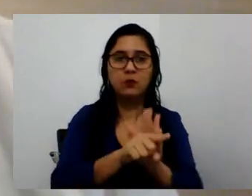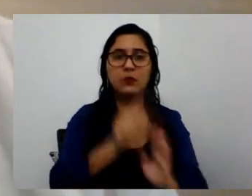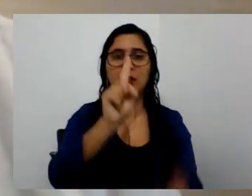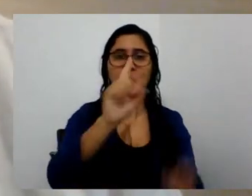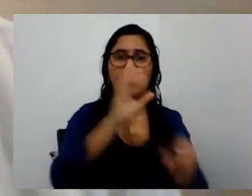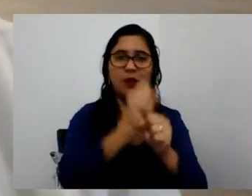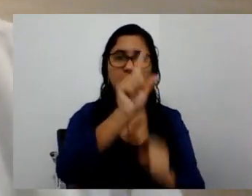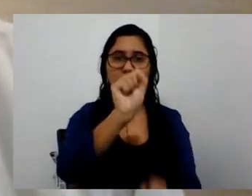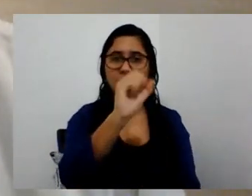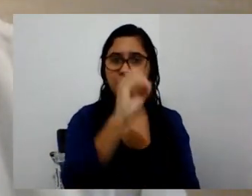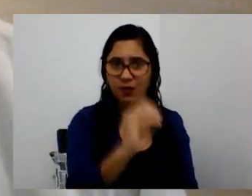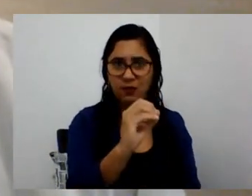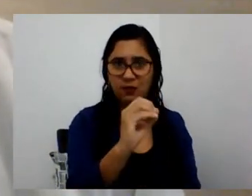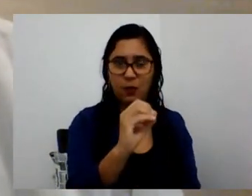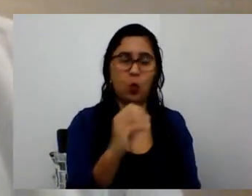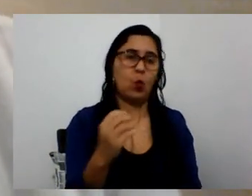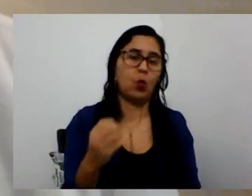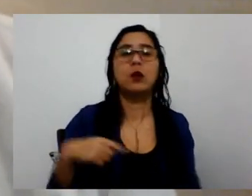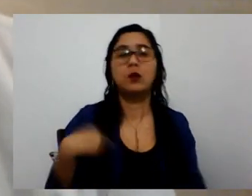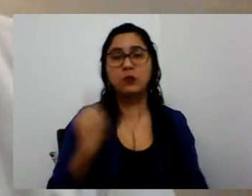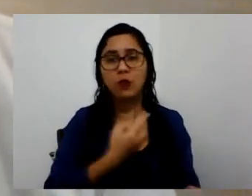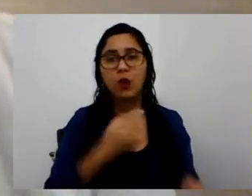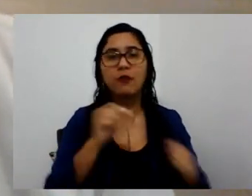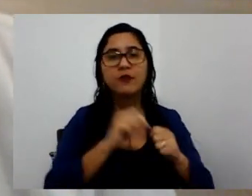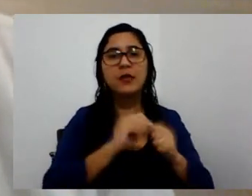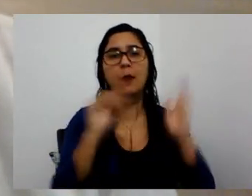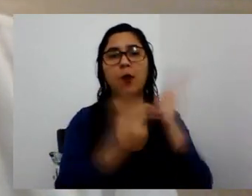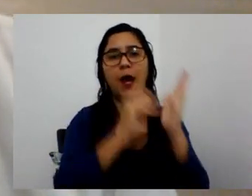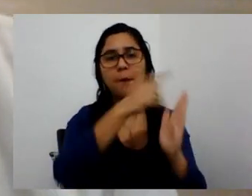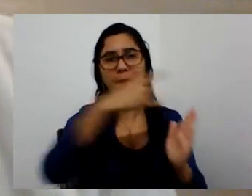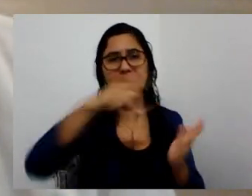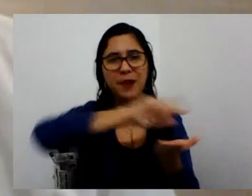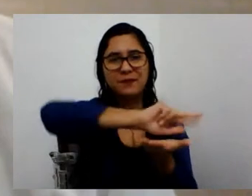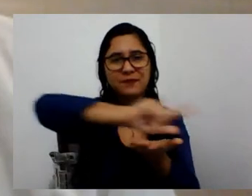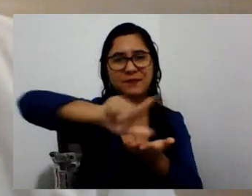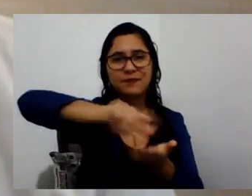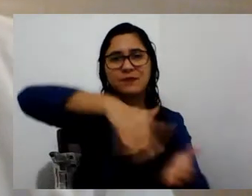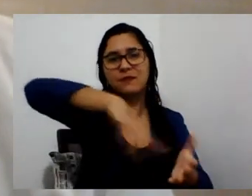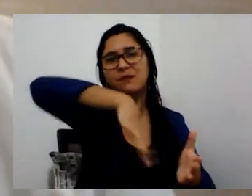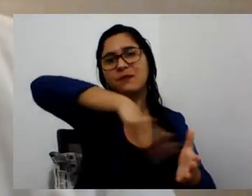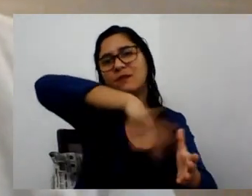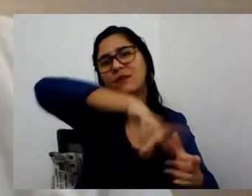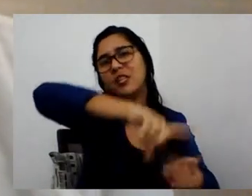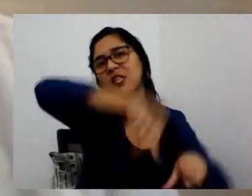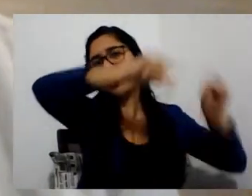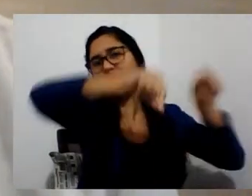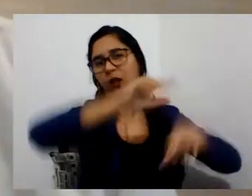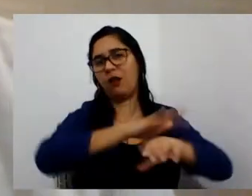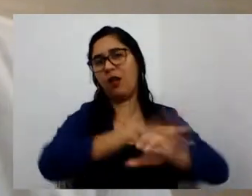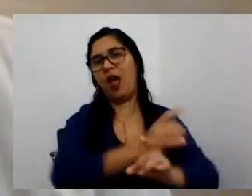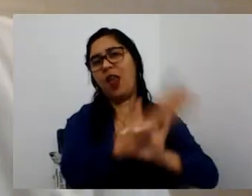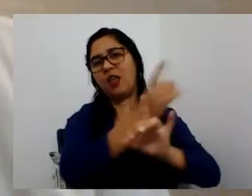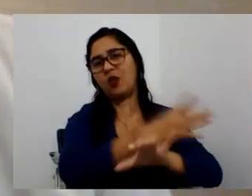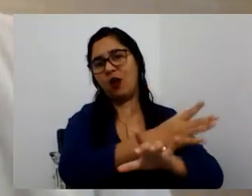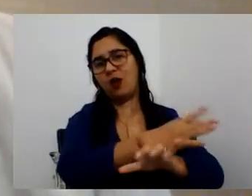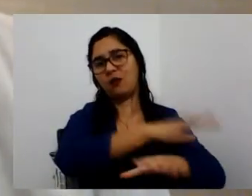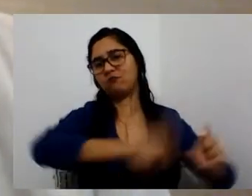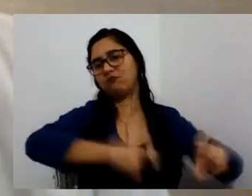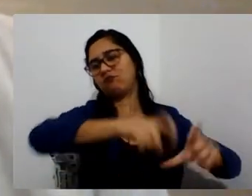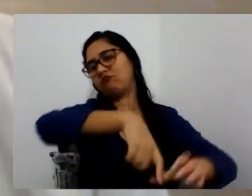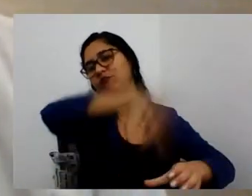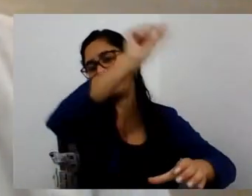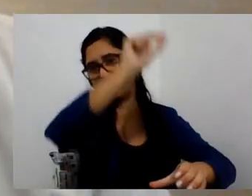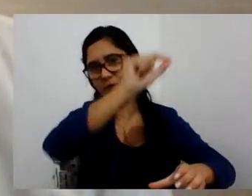nós nos servimos de aplicativos vários para fazer a seleção aleatória, né? Então, todo